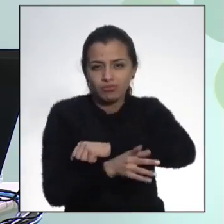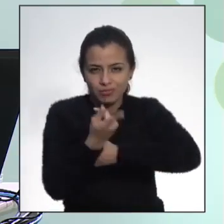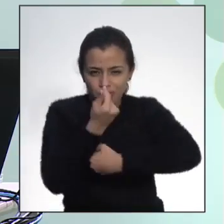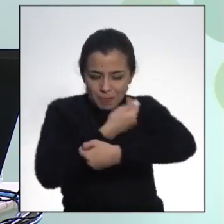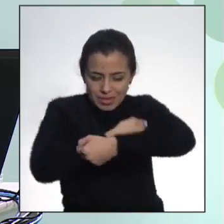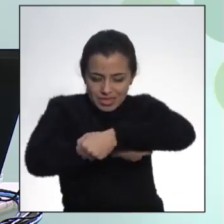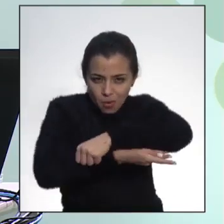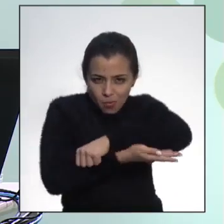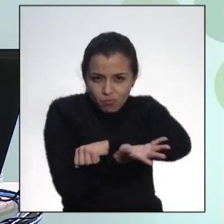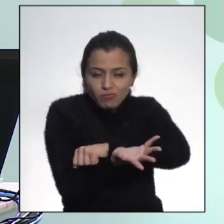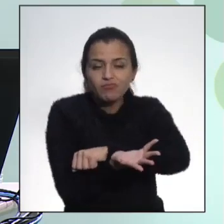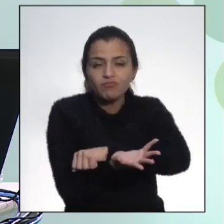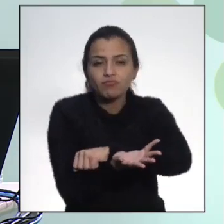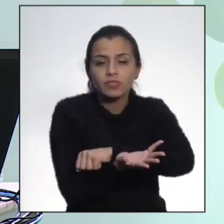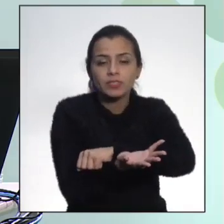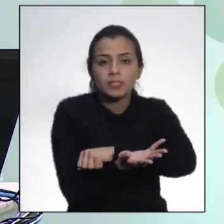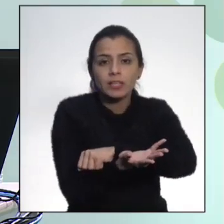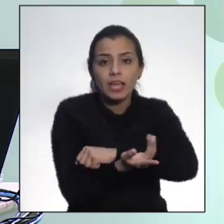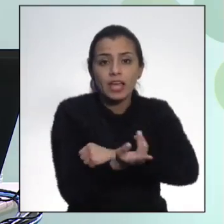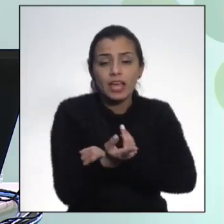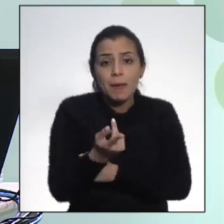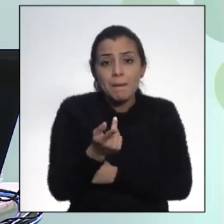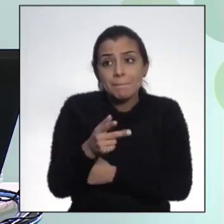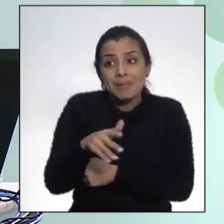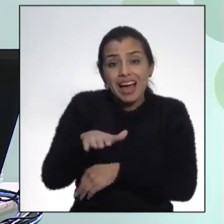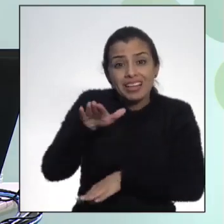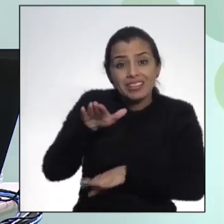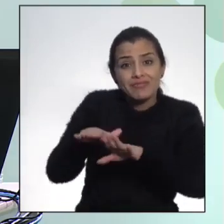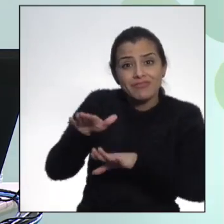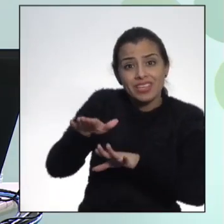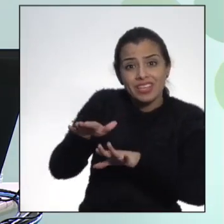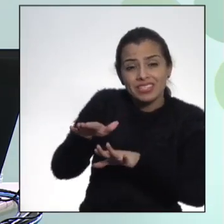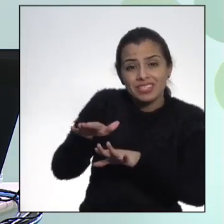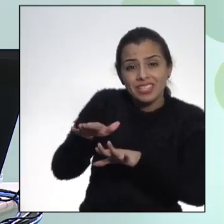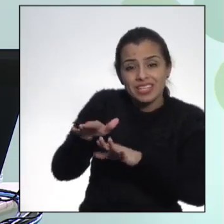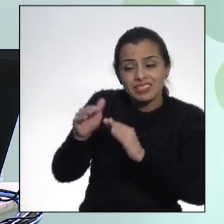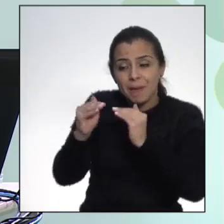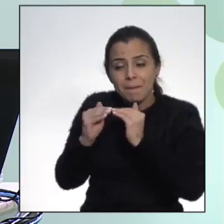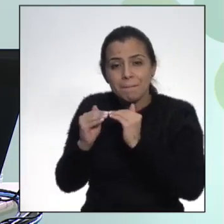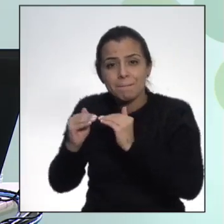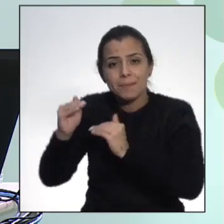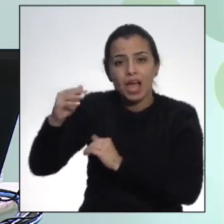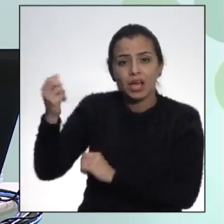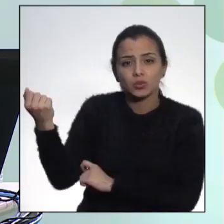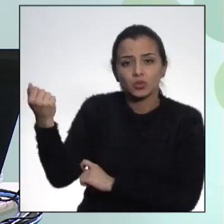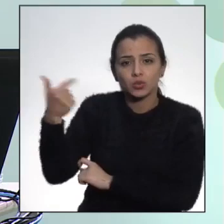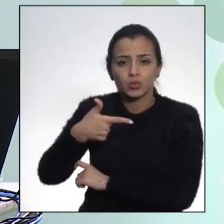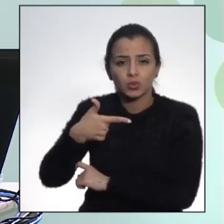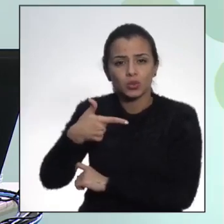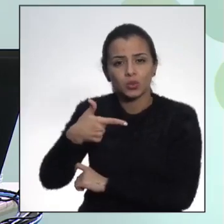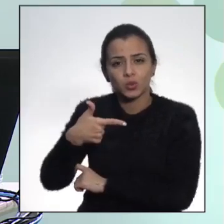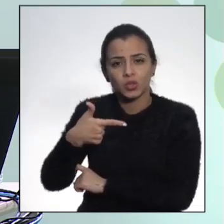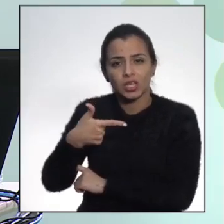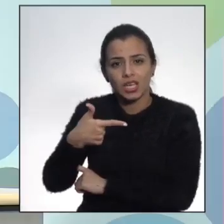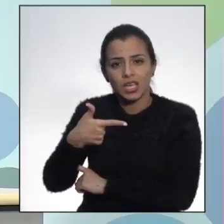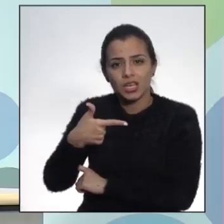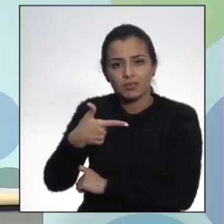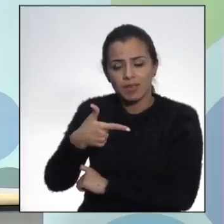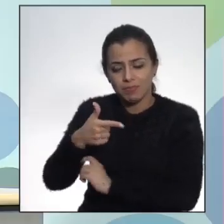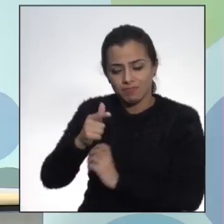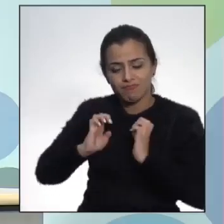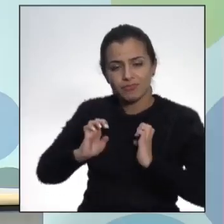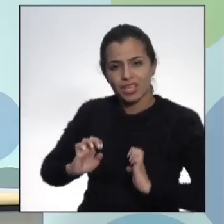que vale mais do que a dignidade, né? A pessoa deixa de lado sua dignidade para atingir seu objetivo através da ganância. Olha que